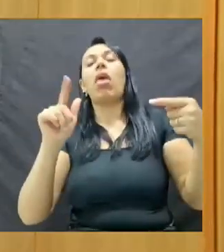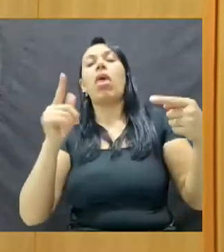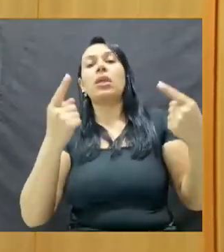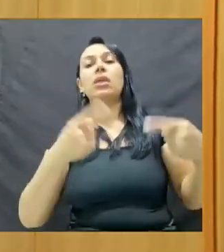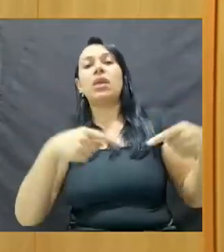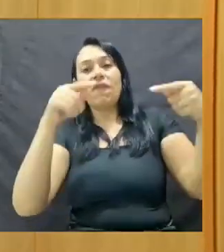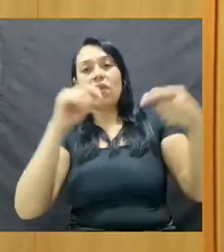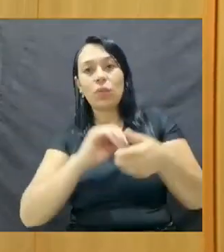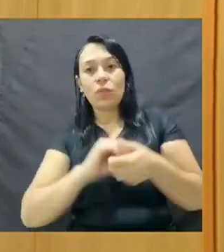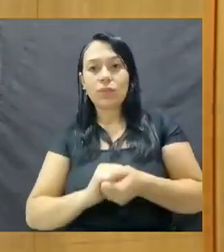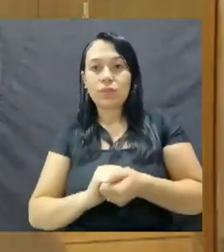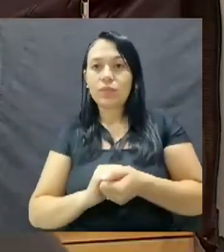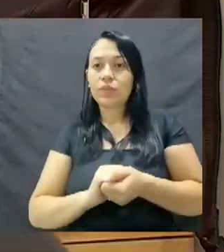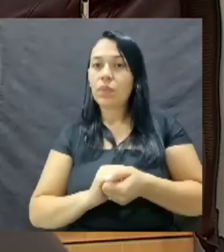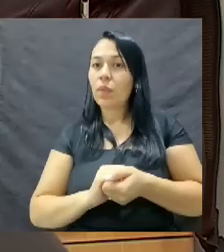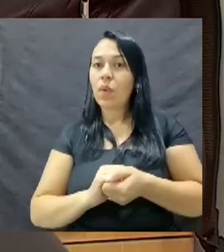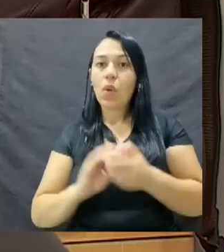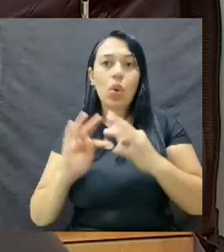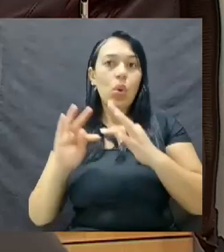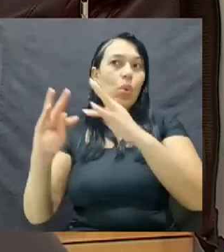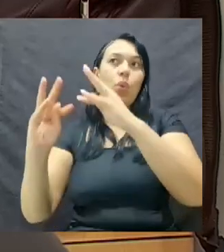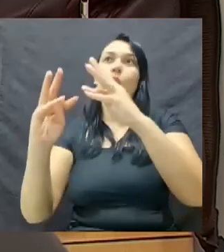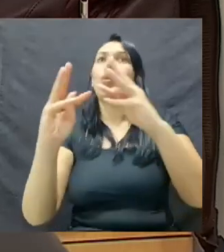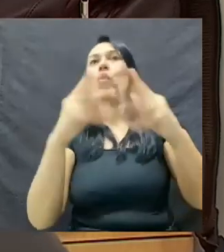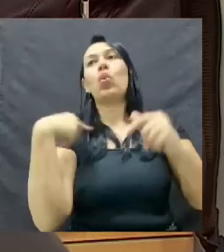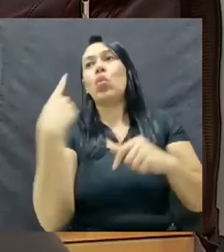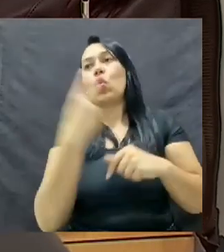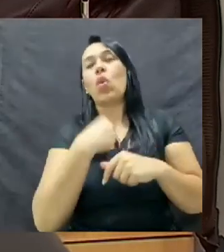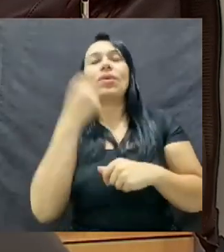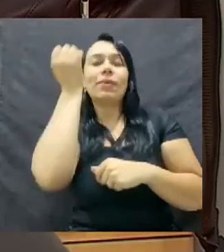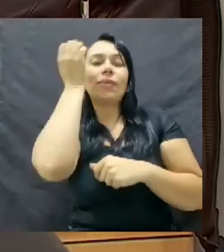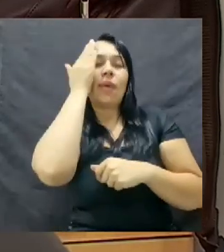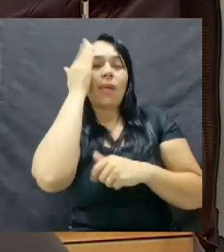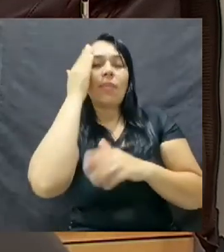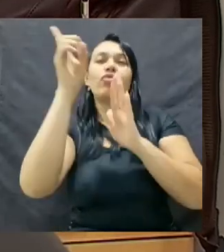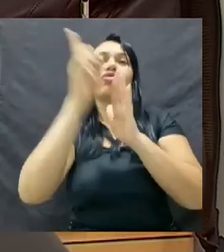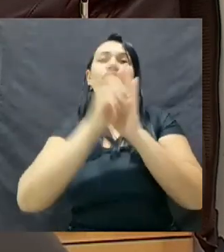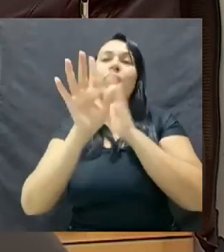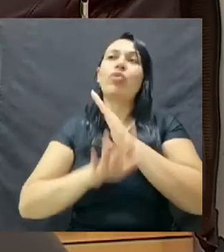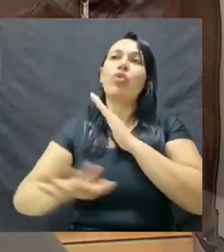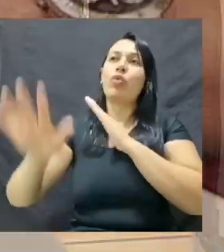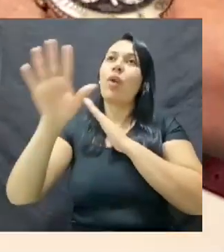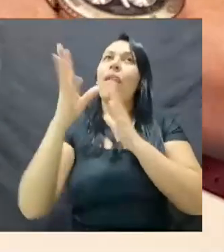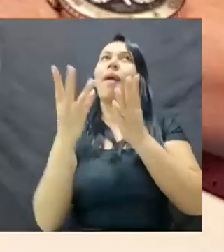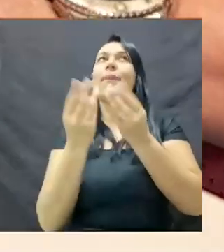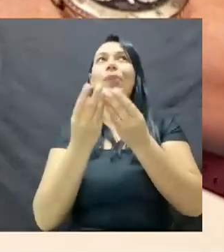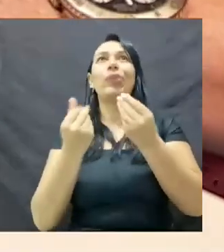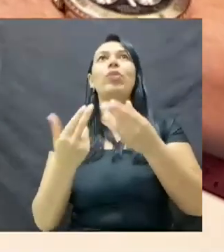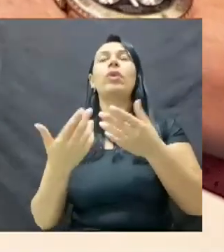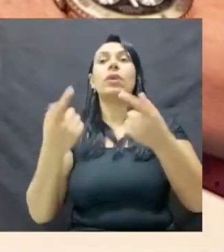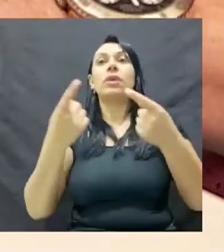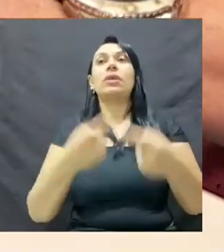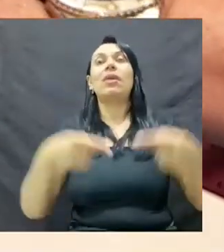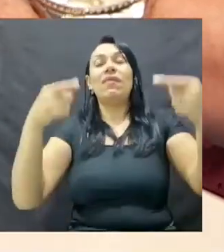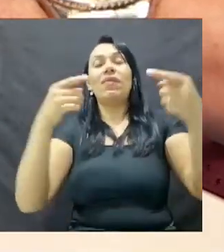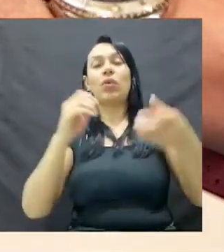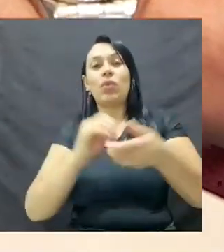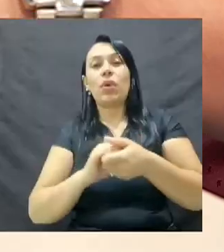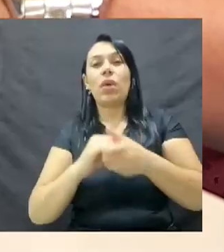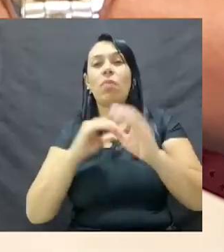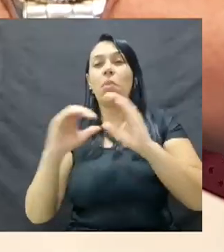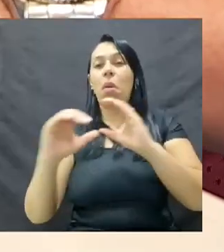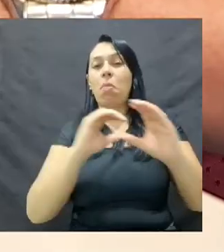Praticamente tudo passa aqui pela diretoria geral, sabe? É um grande comunicador junto com a presidência,